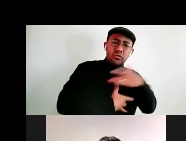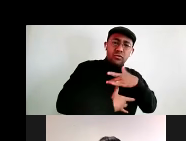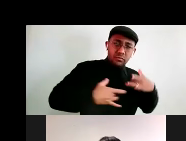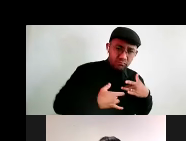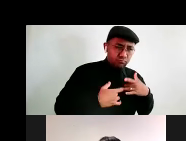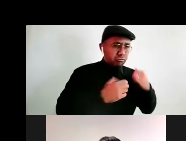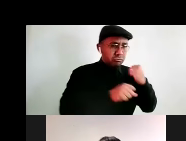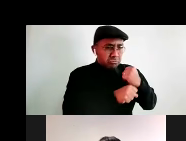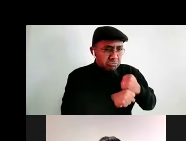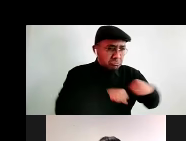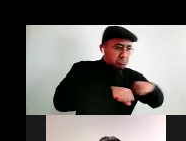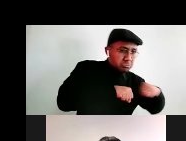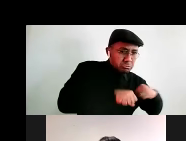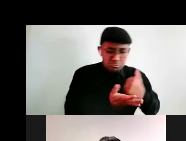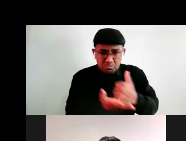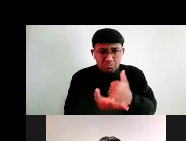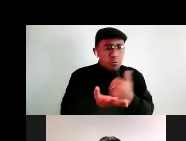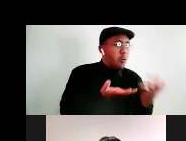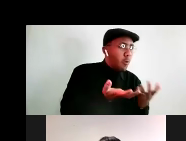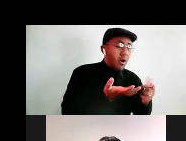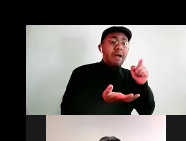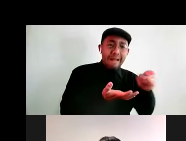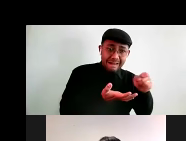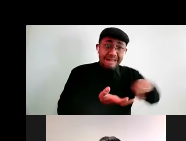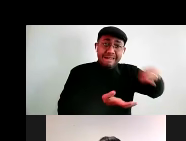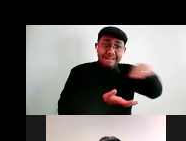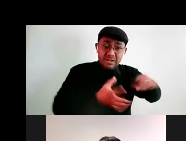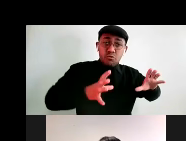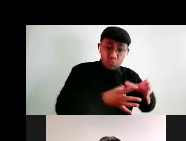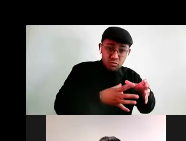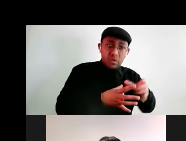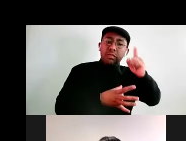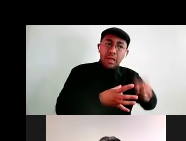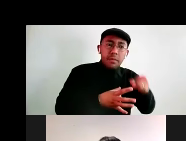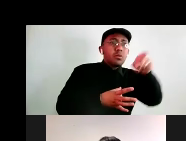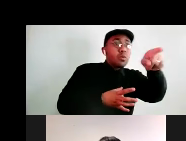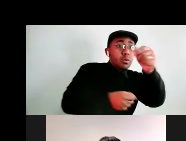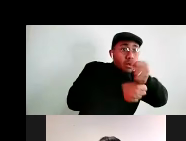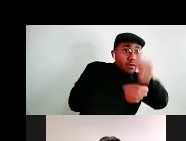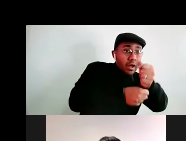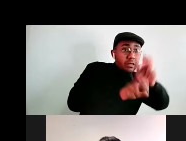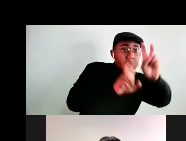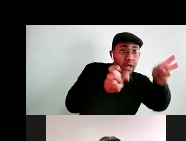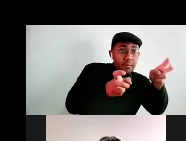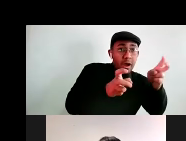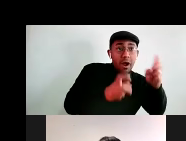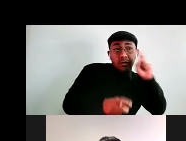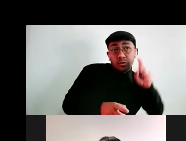que trabalham, para populações chaves, organizações que trabalham com